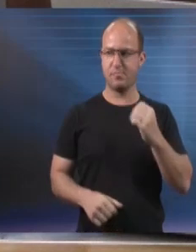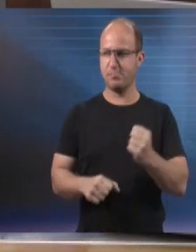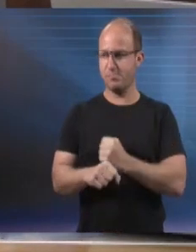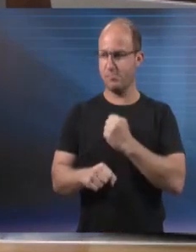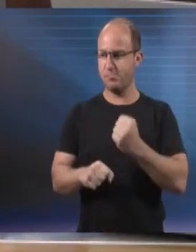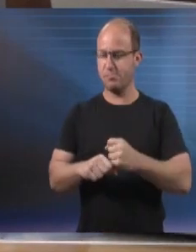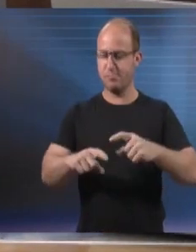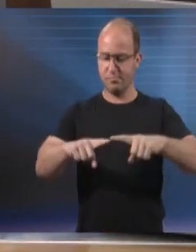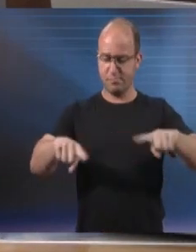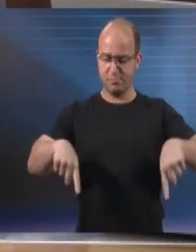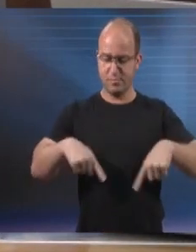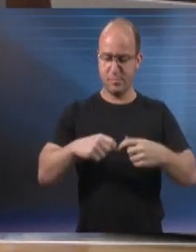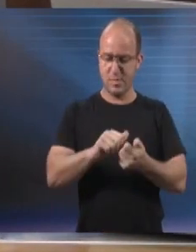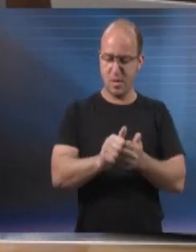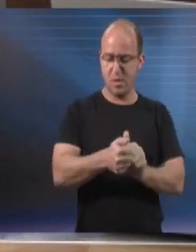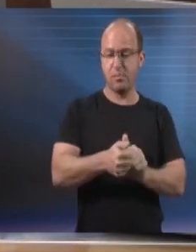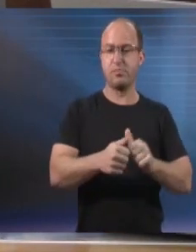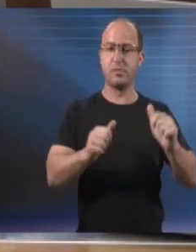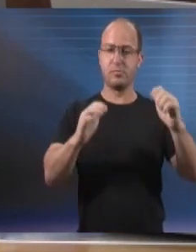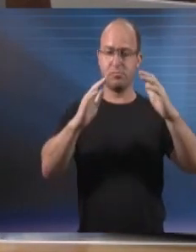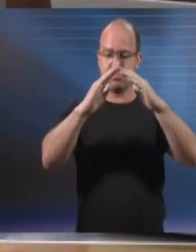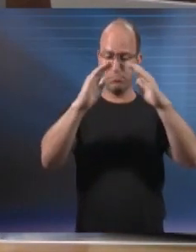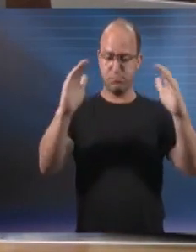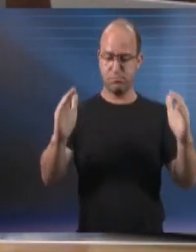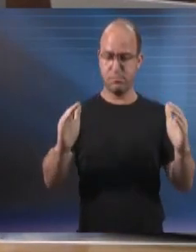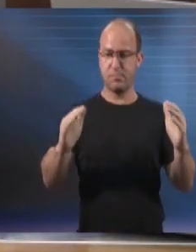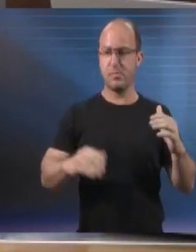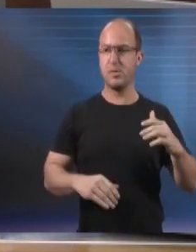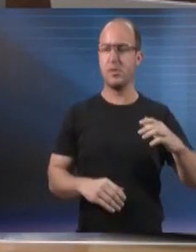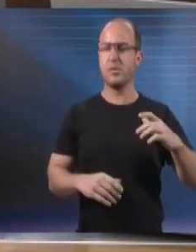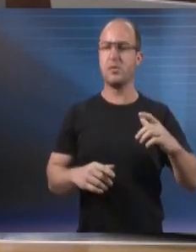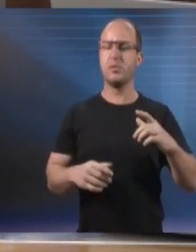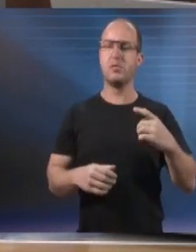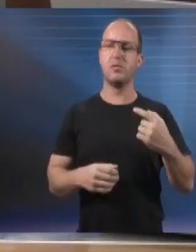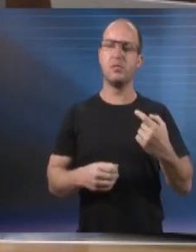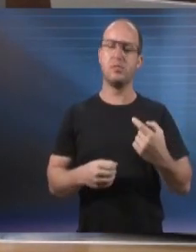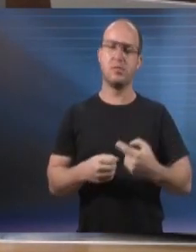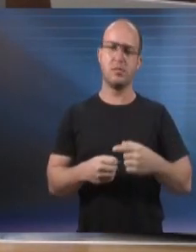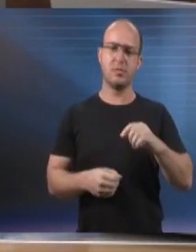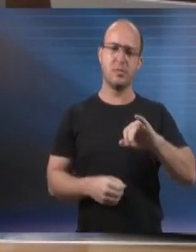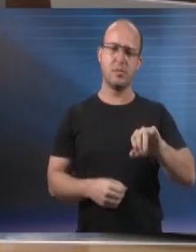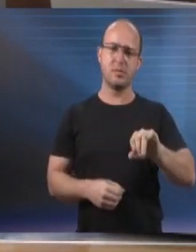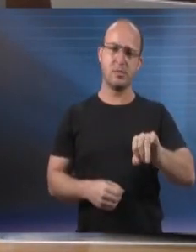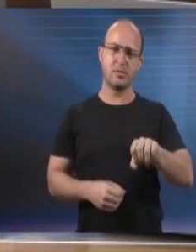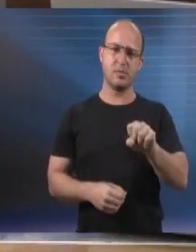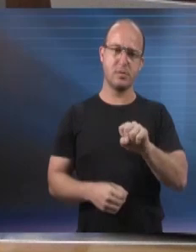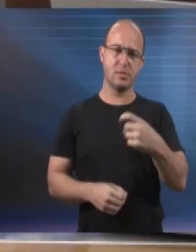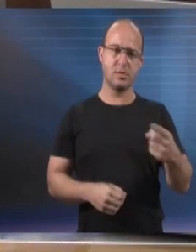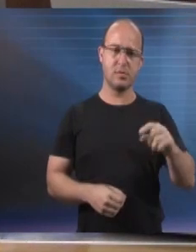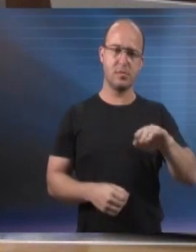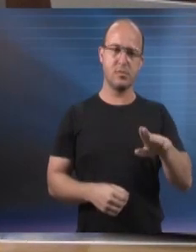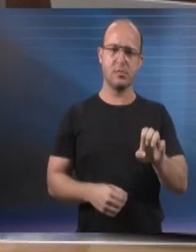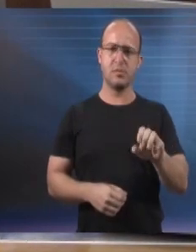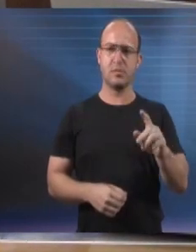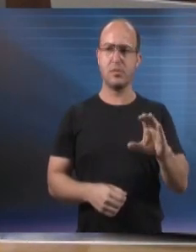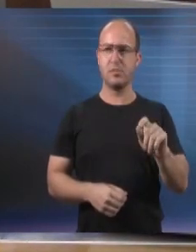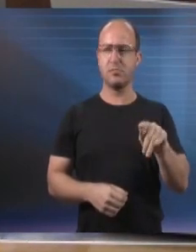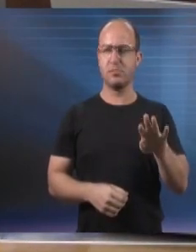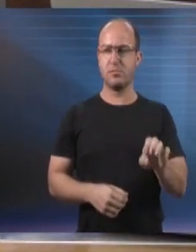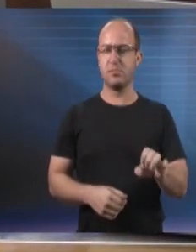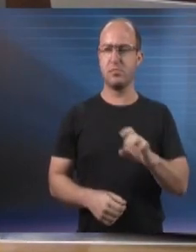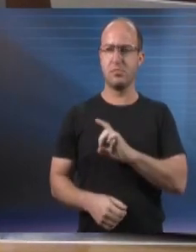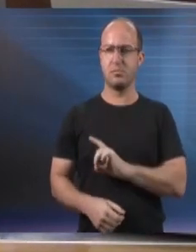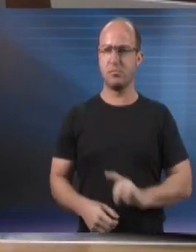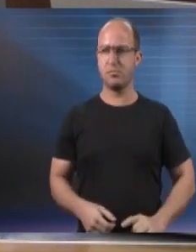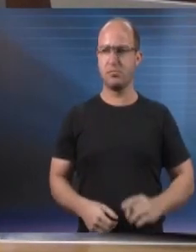de uma quadra coberta na Escola Estadual Belmira Lara, no município de São José de Campestre. Deputado Kleber Rodrigues: requerimento